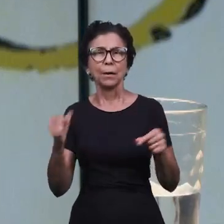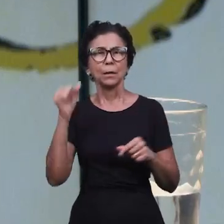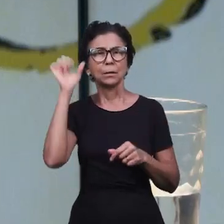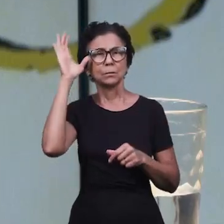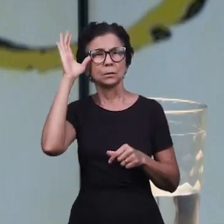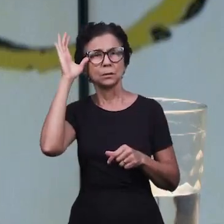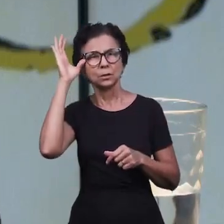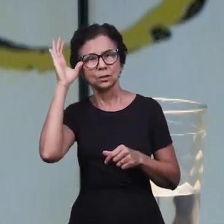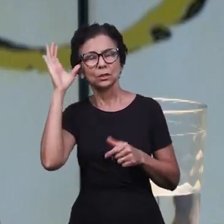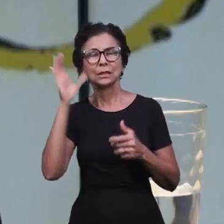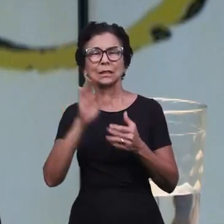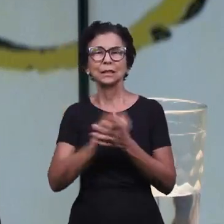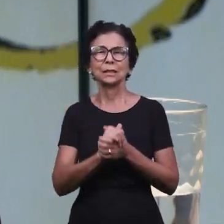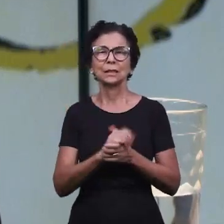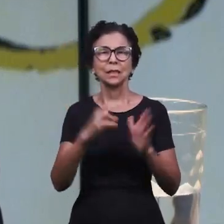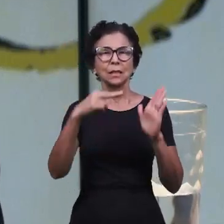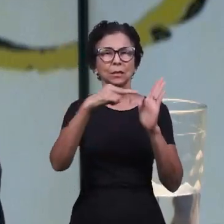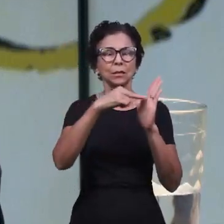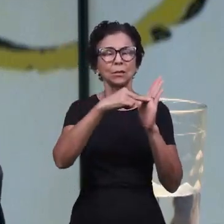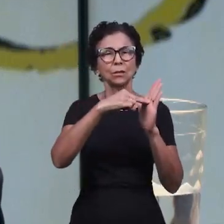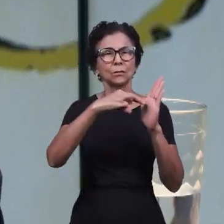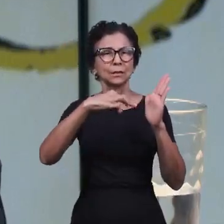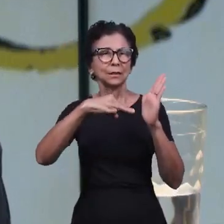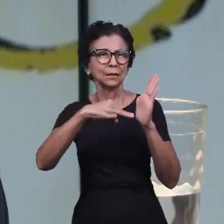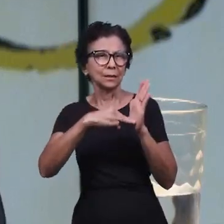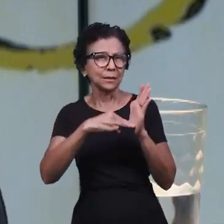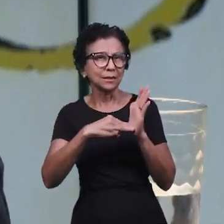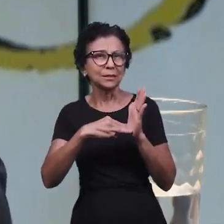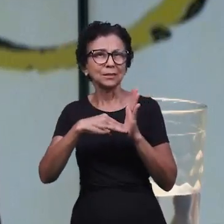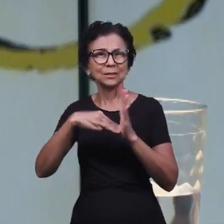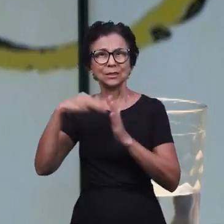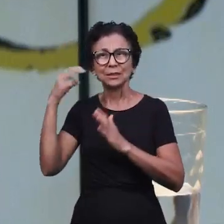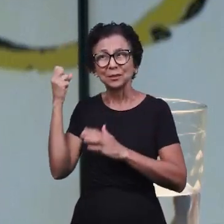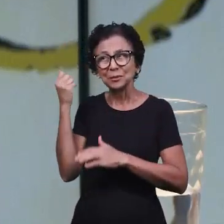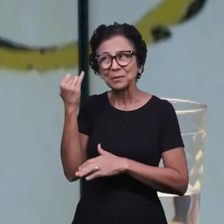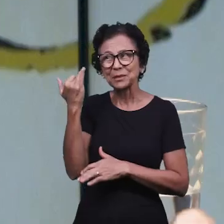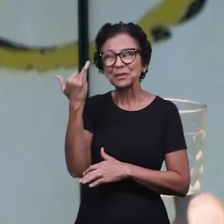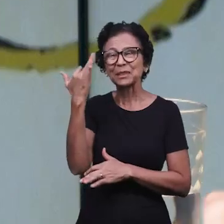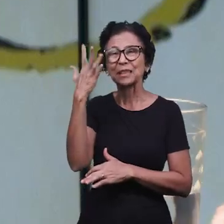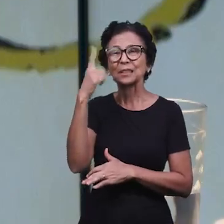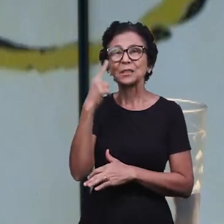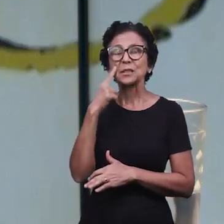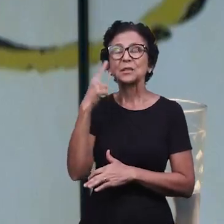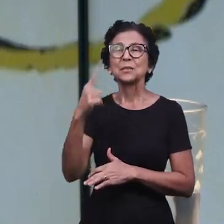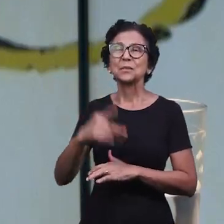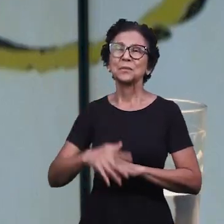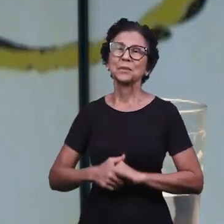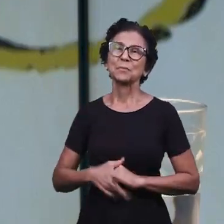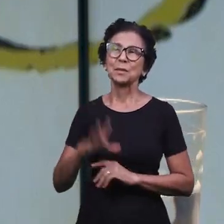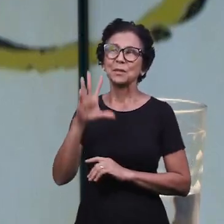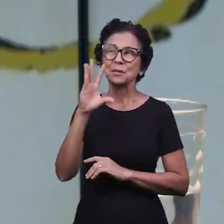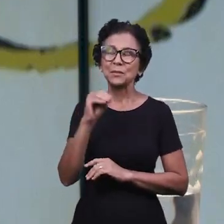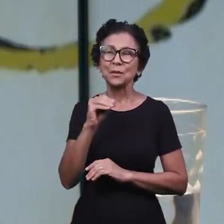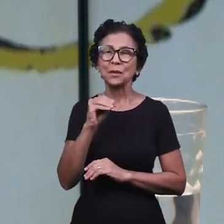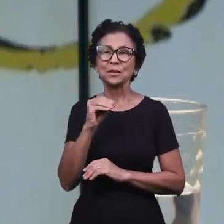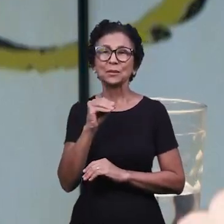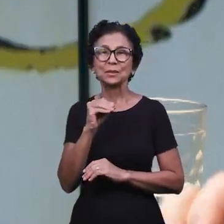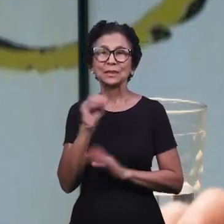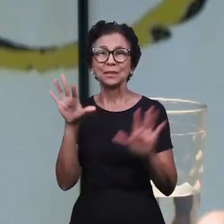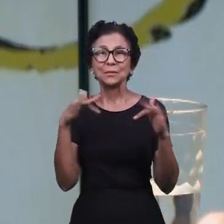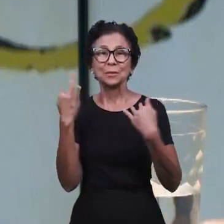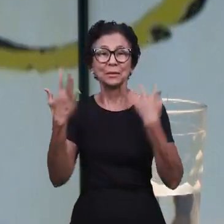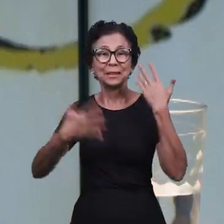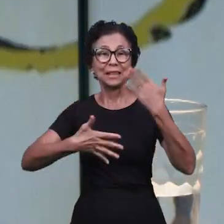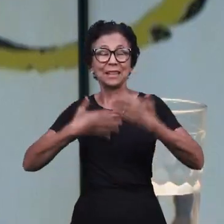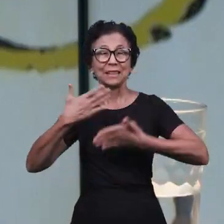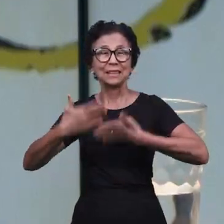Nova Zelândia, que era de madrugada, a gente via naquelas fotos a alegria dos irmãos dentro dos lares. Me deu assim aquela